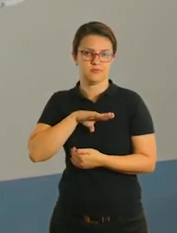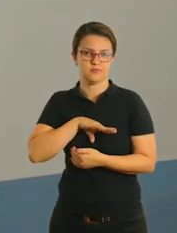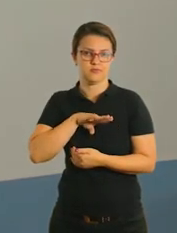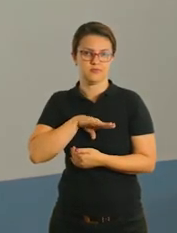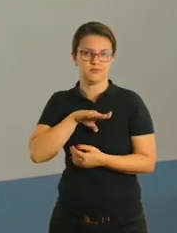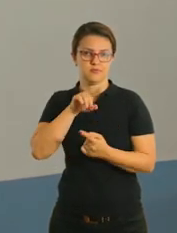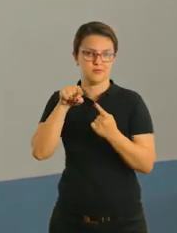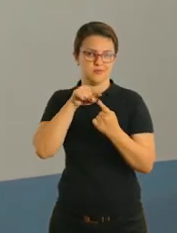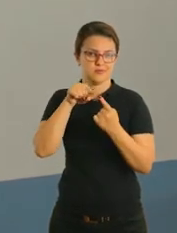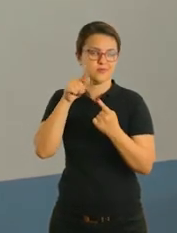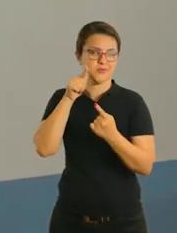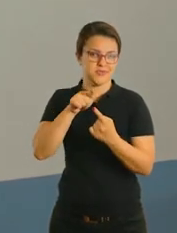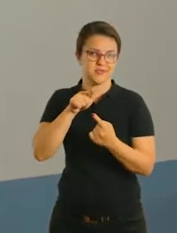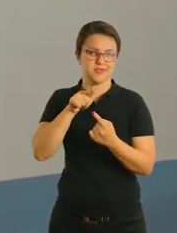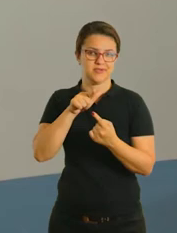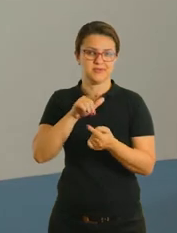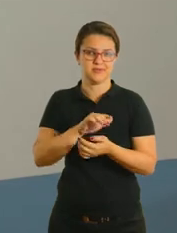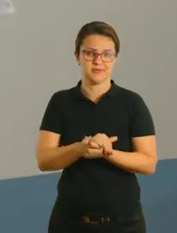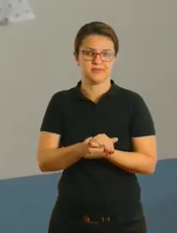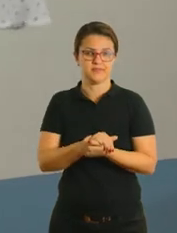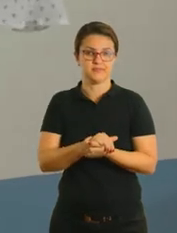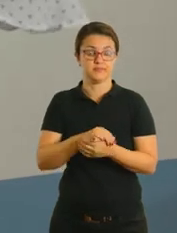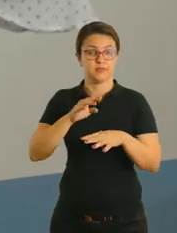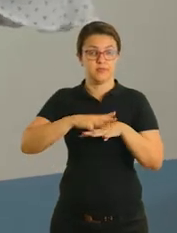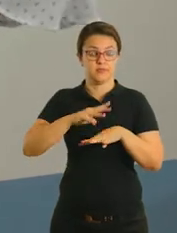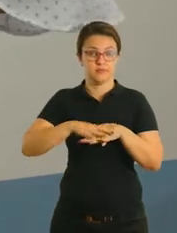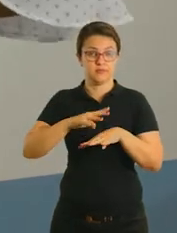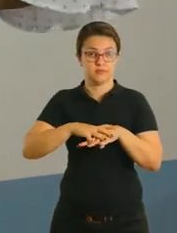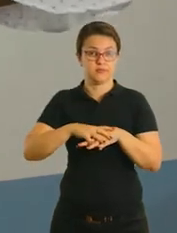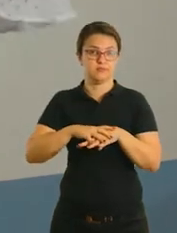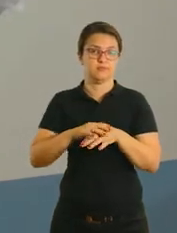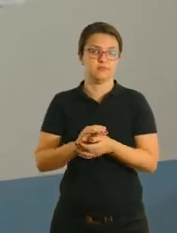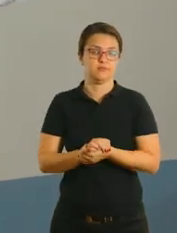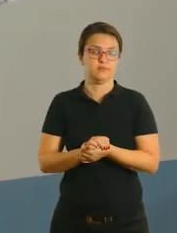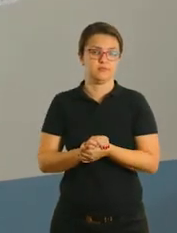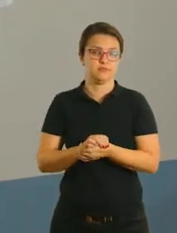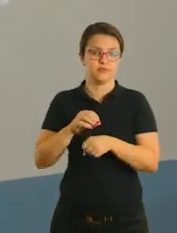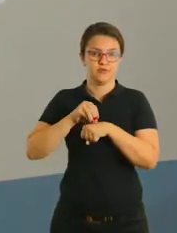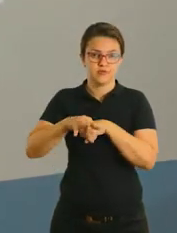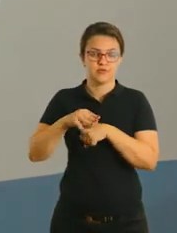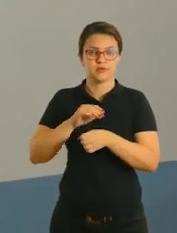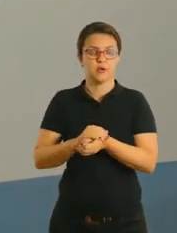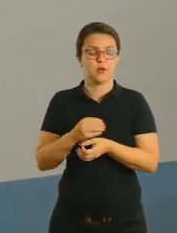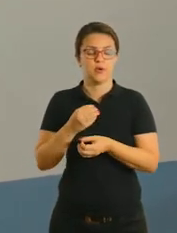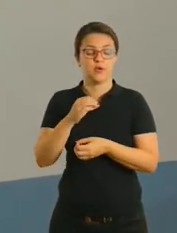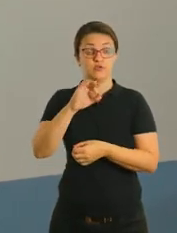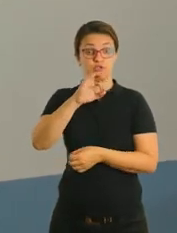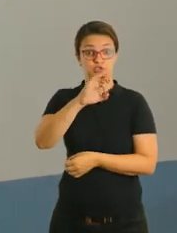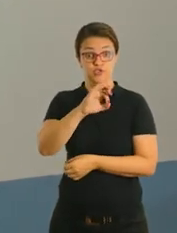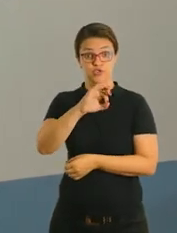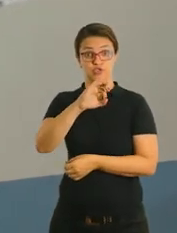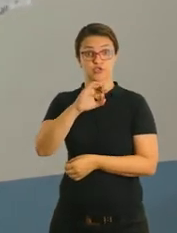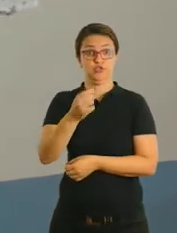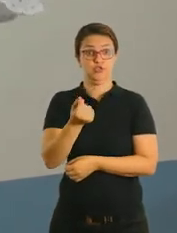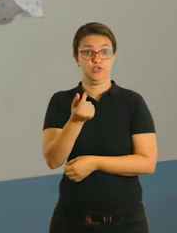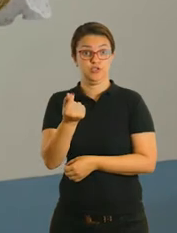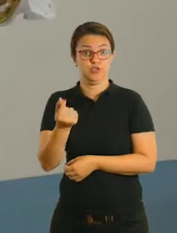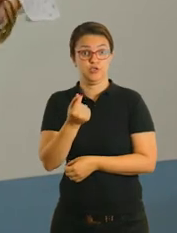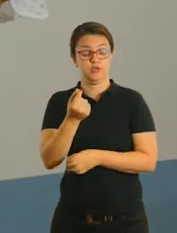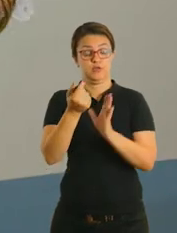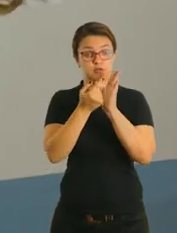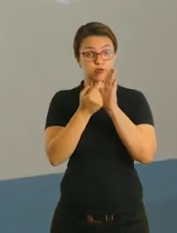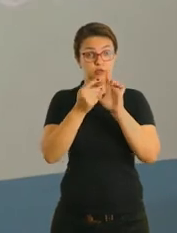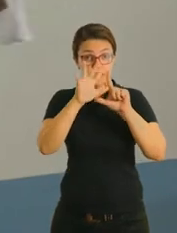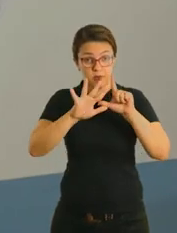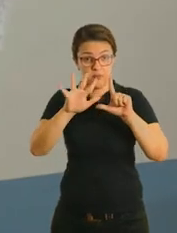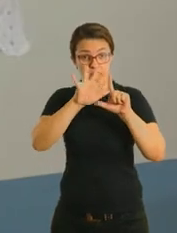O professor sugere que você trabalhe com as moedas. Temos lá algumas, os desenhos das moedas. Se você